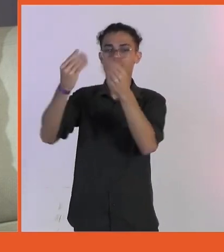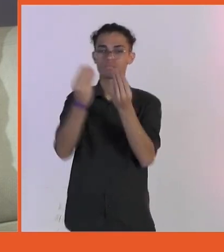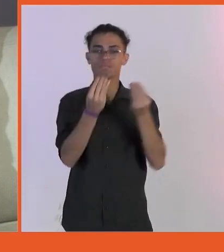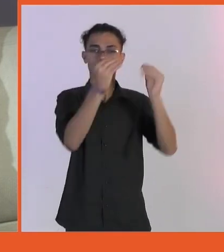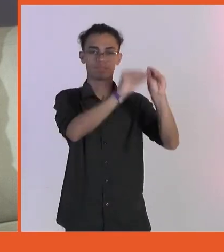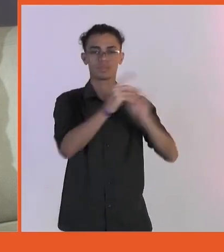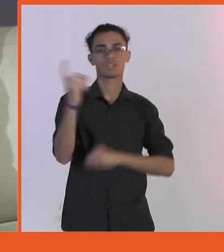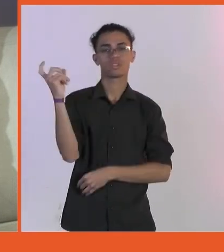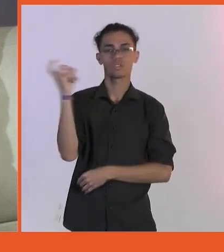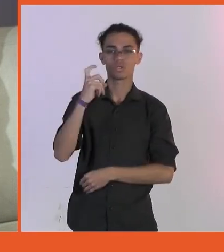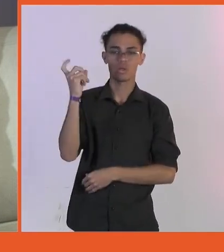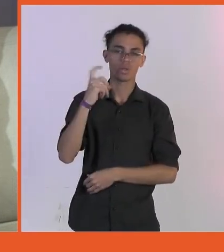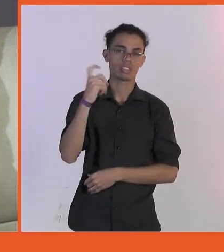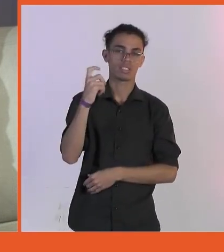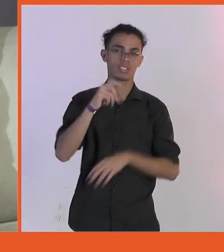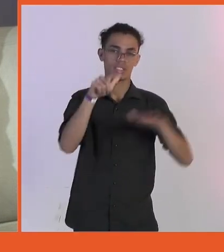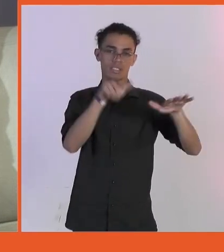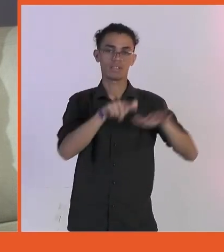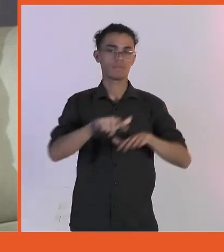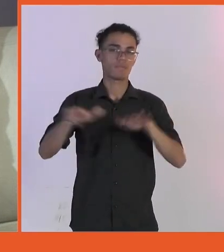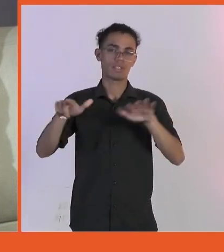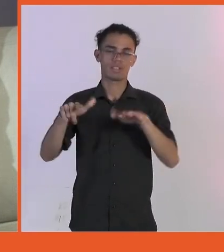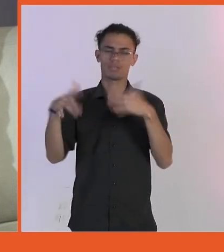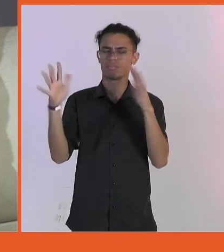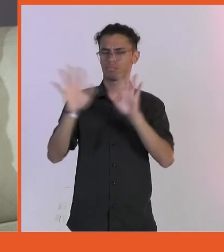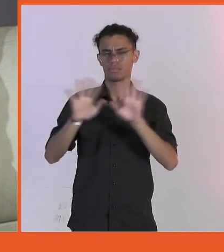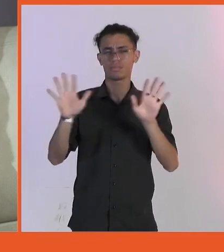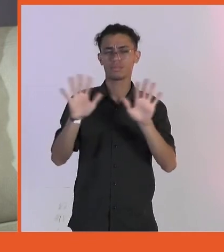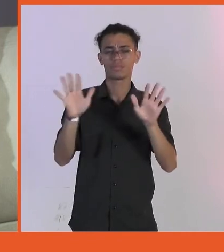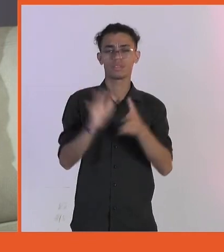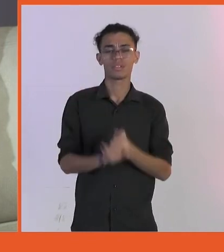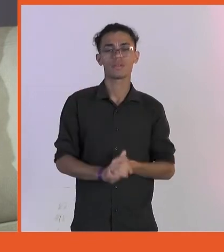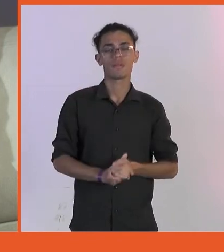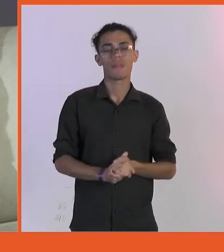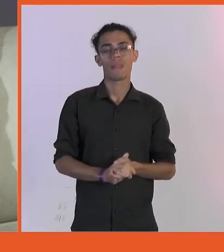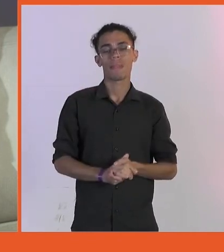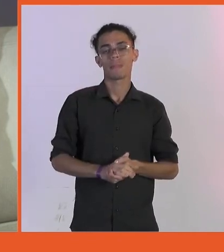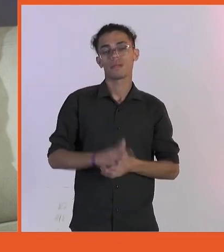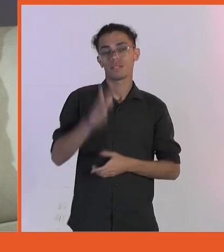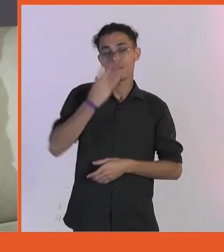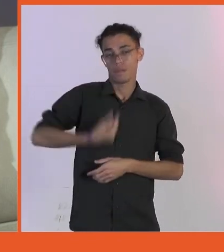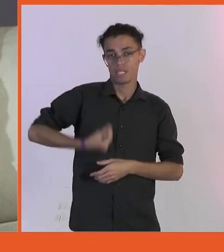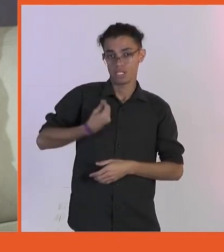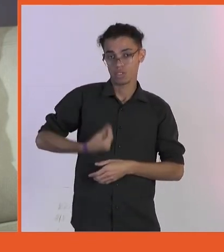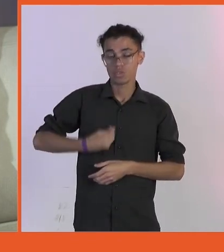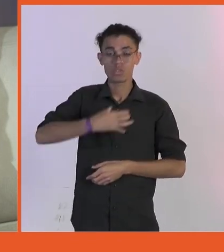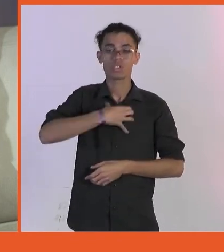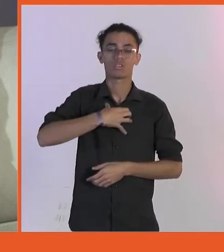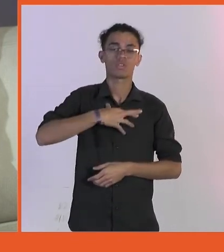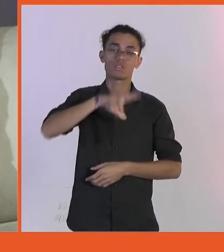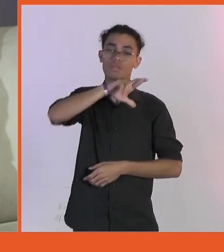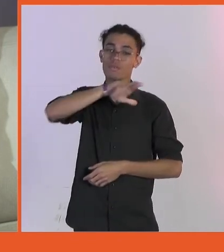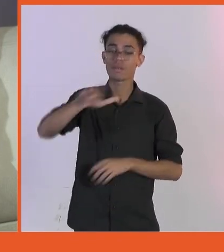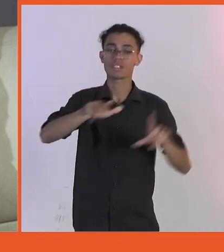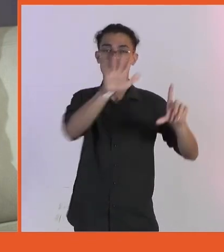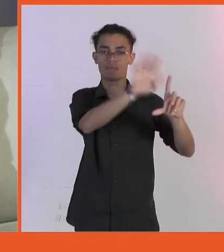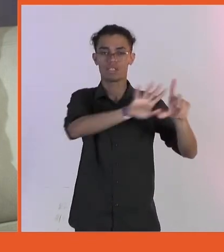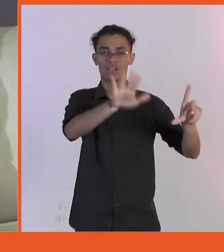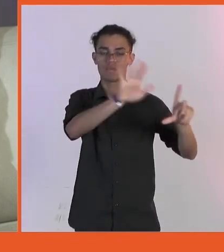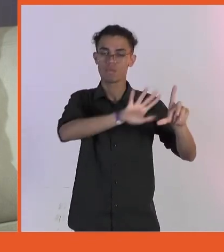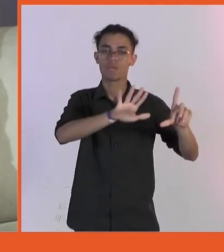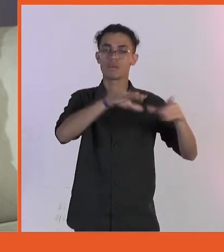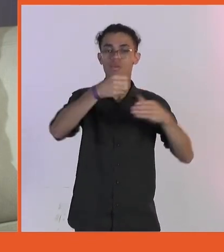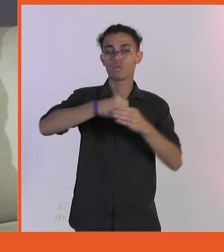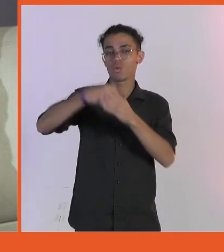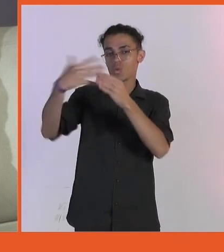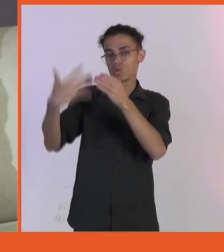TikTok por semana… Não é trabalho nenhum, assim, sabe? Então, a gente está presente de outras formas. E aproveitando já o nosso conteúdo,